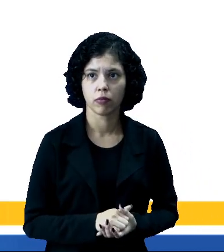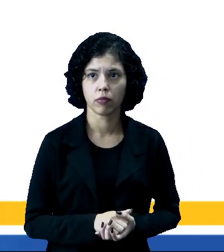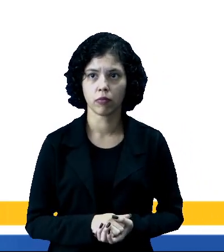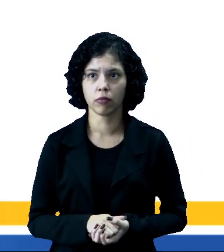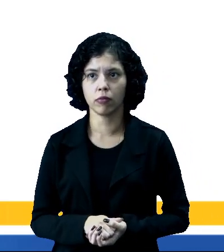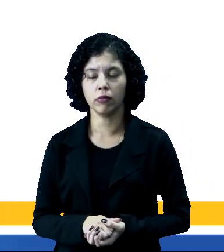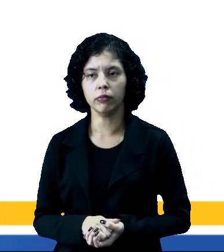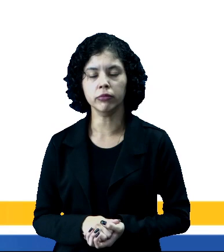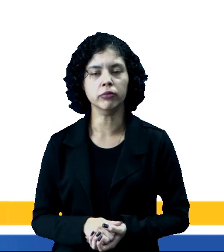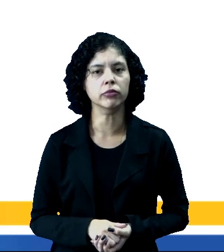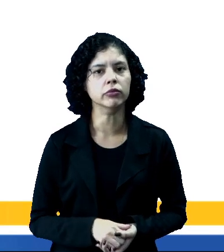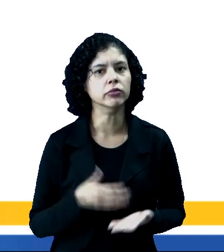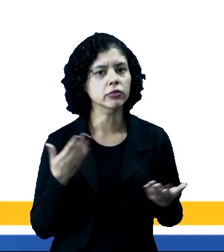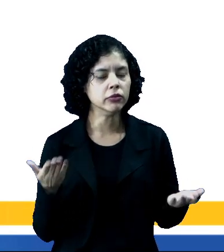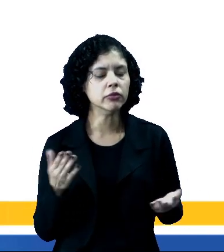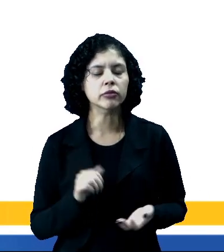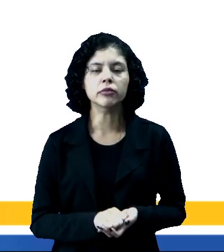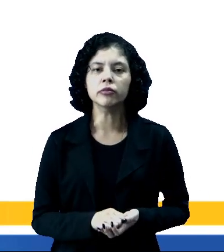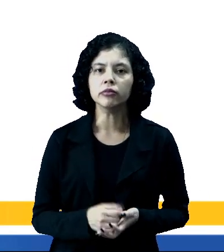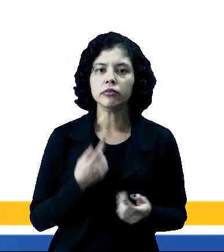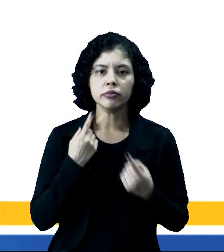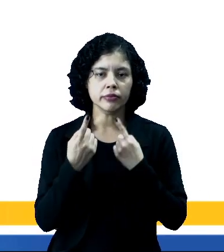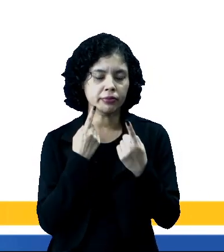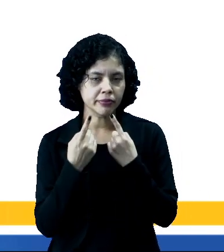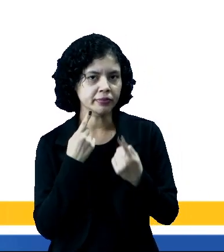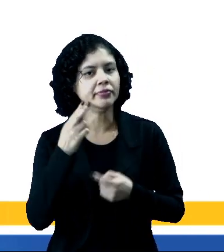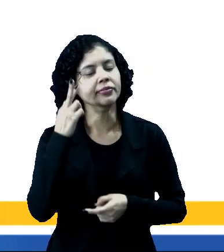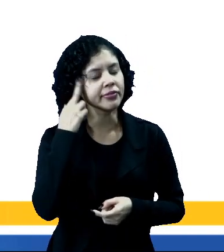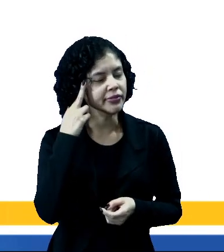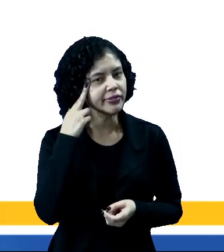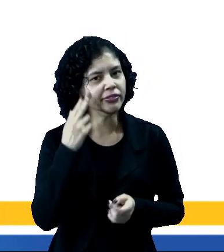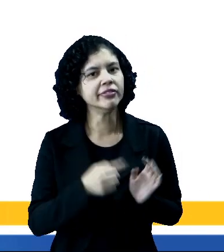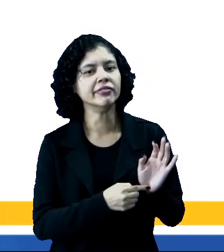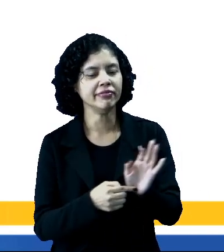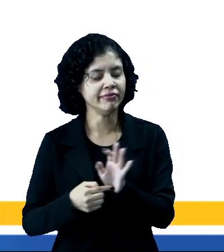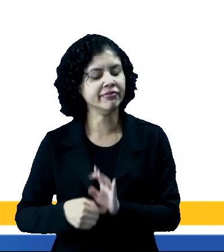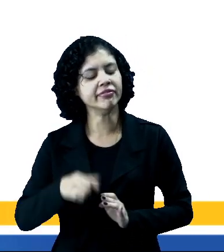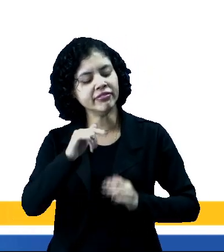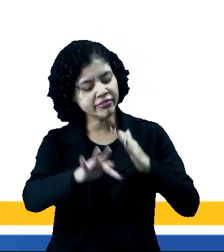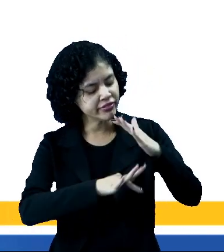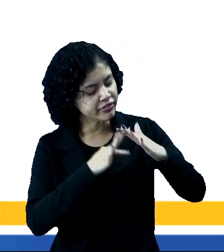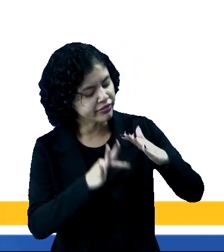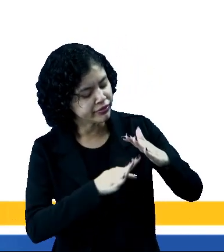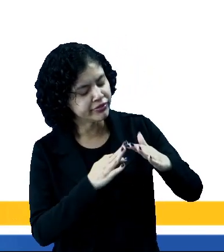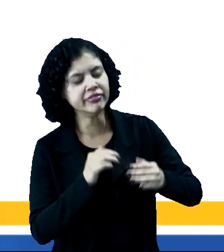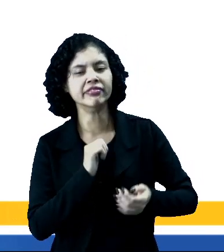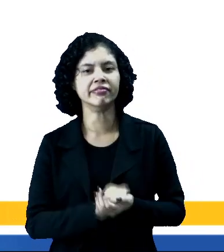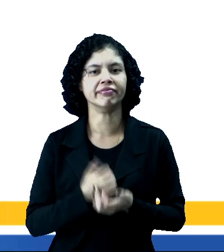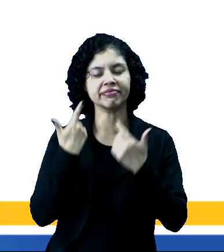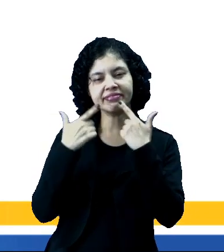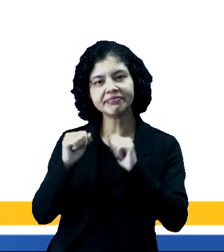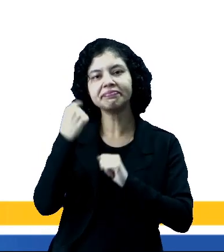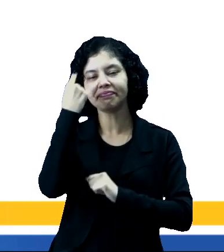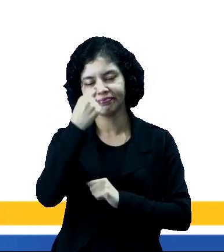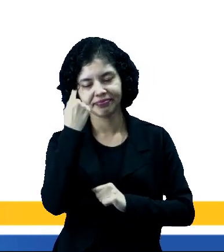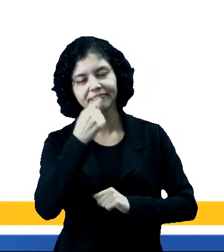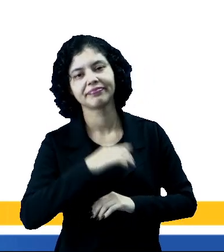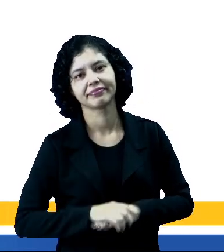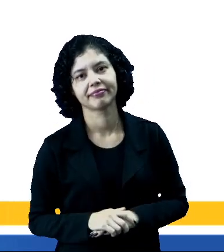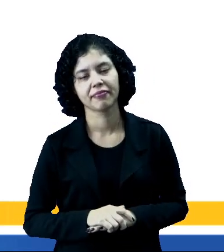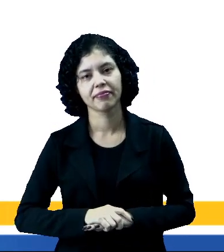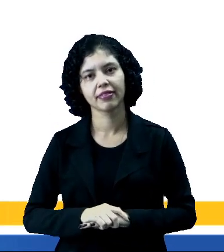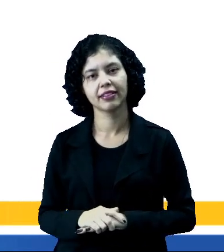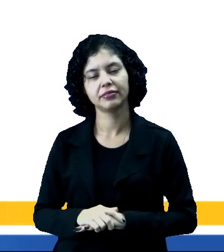Renio. Então observe aqui, né, uma situação comum, uma apresentação formal, né, da língua espanhola,